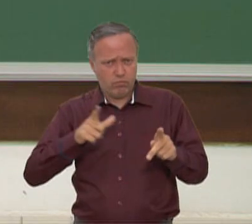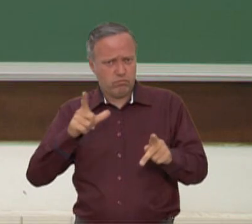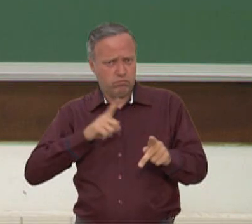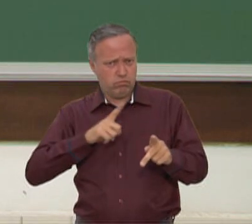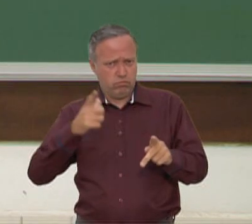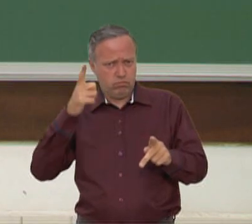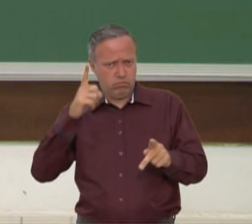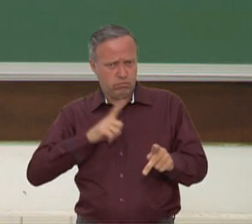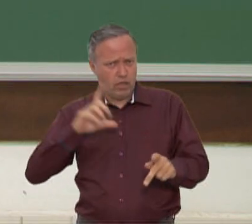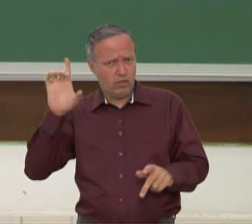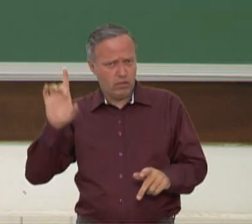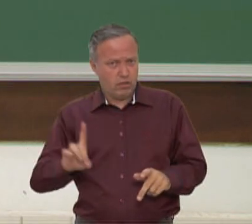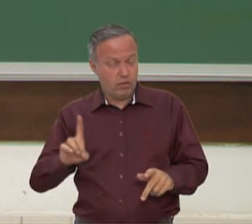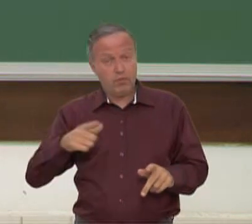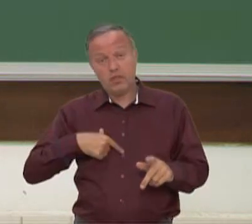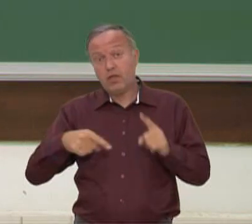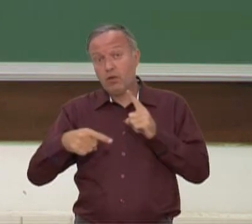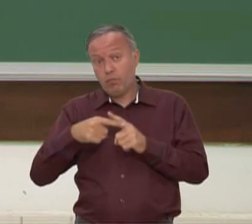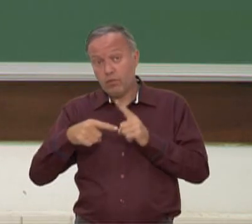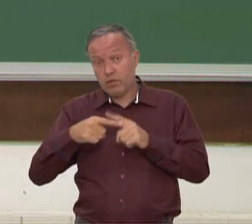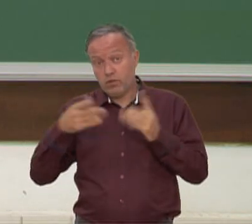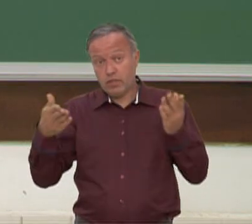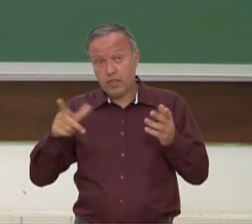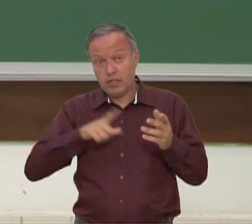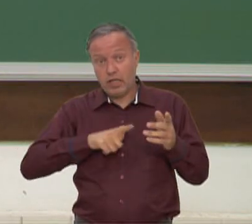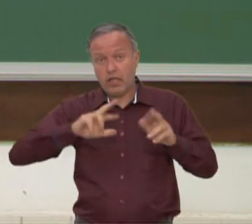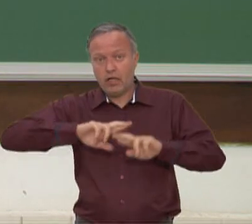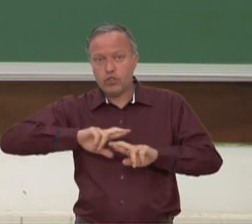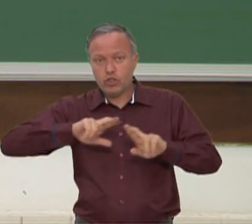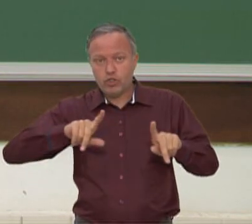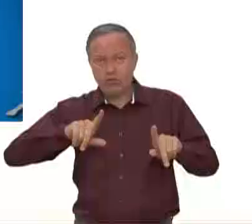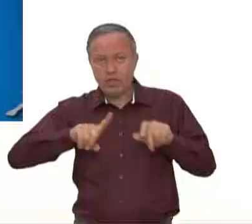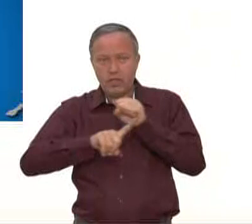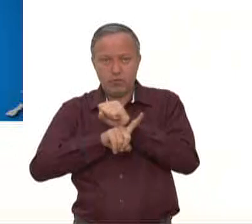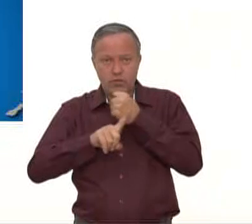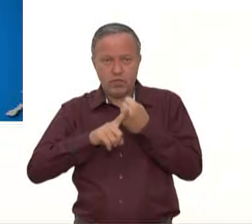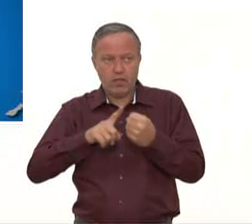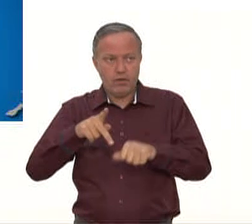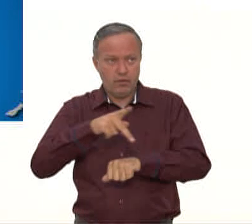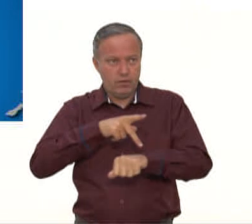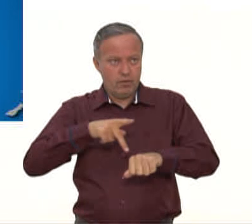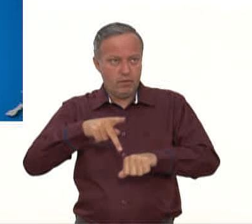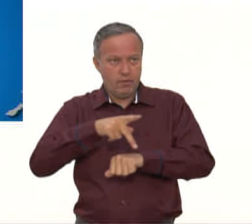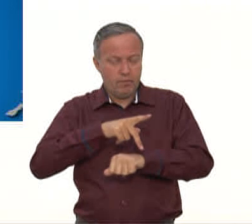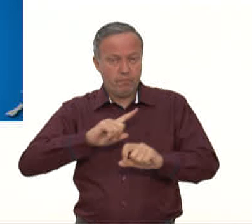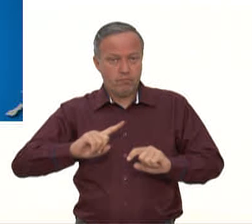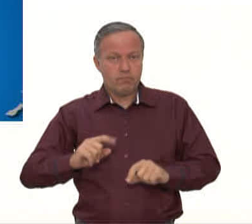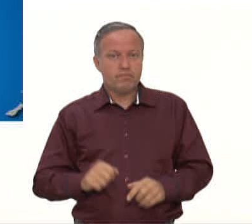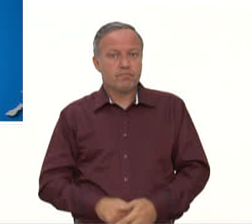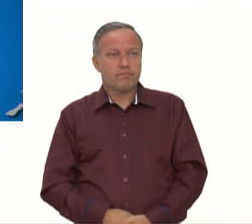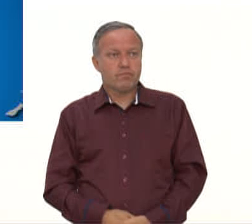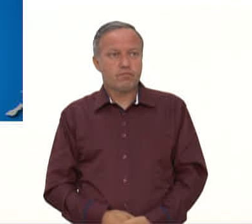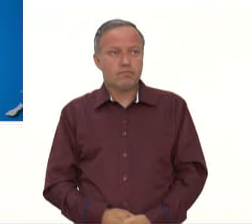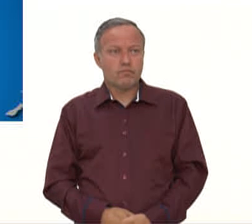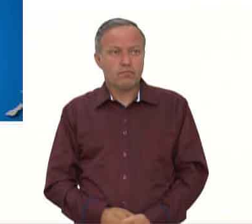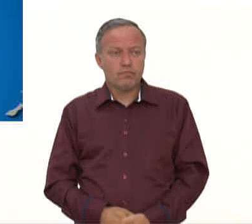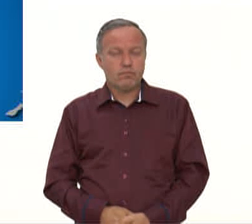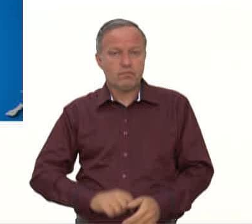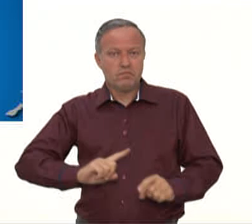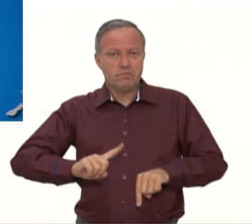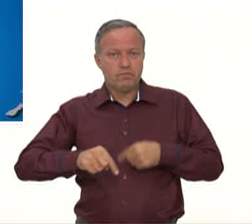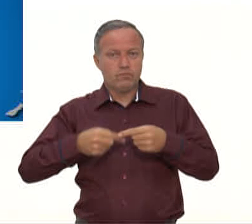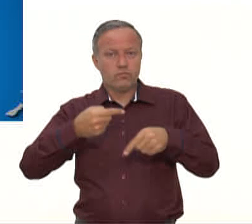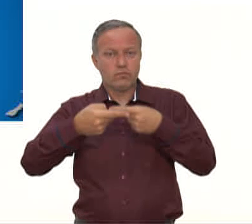sociais entre os países, né? Então, a globalização é a aceleração do crescimento dos vínculos de